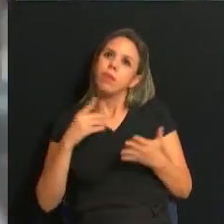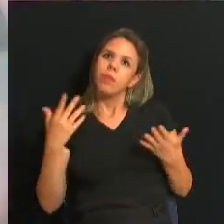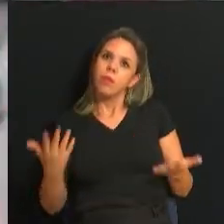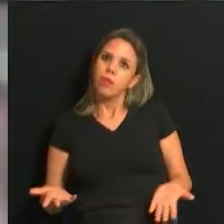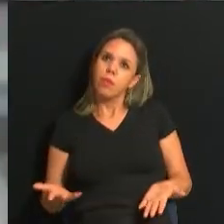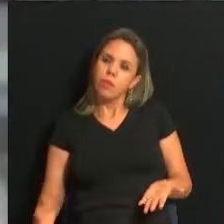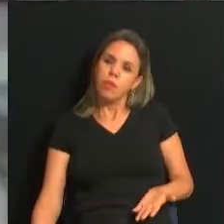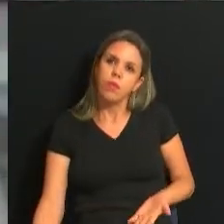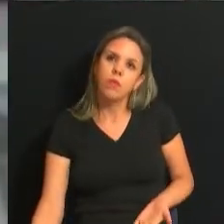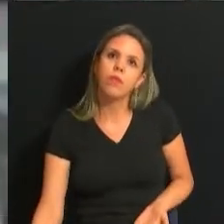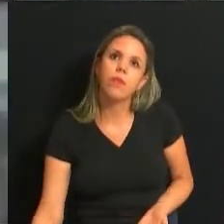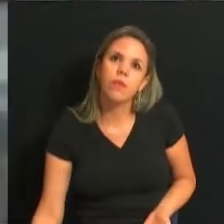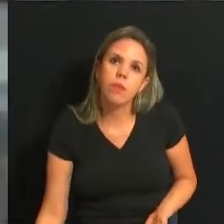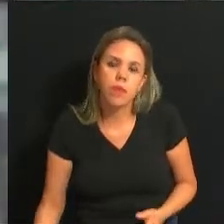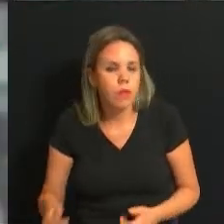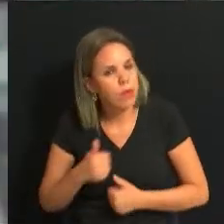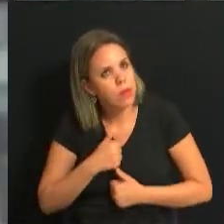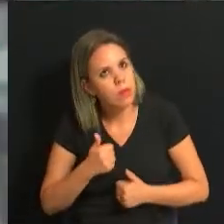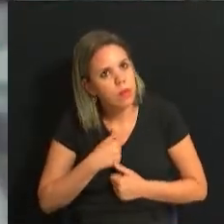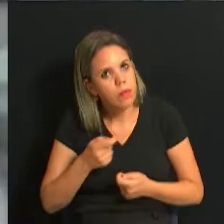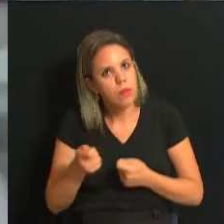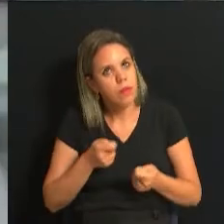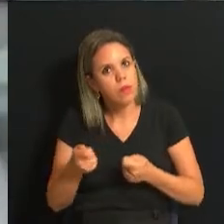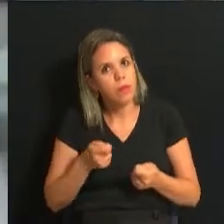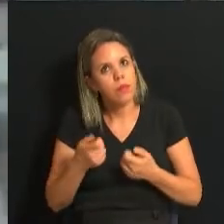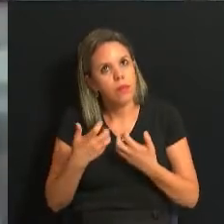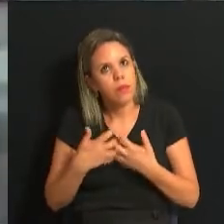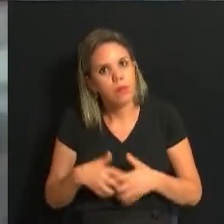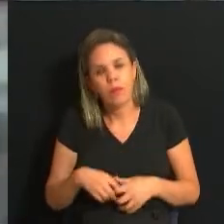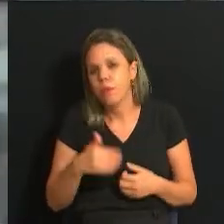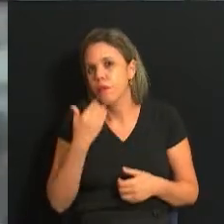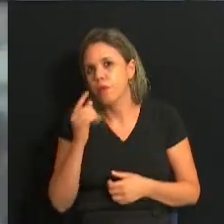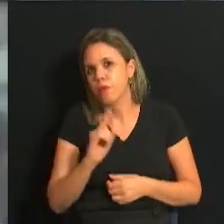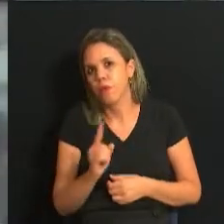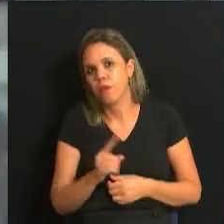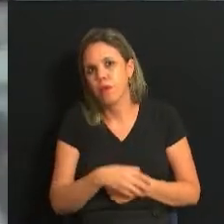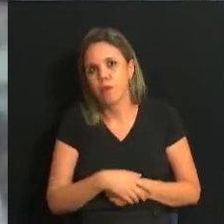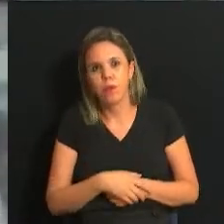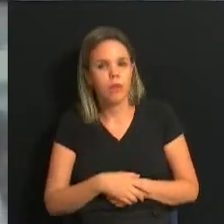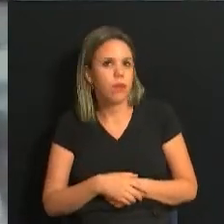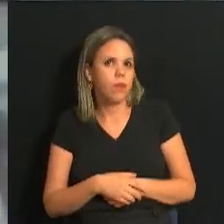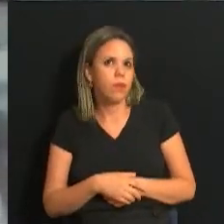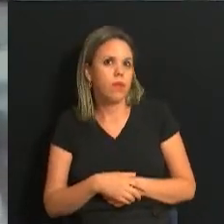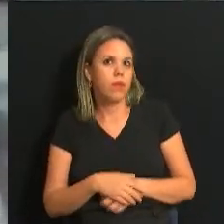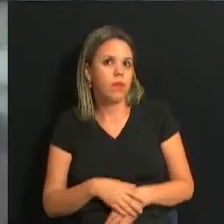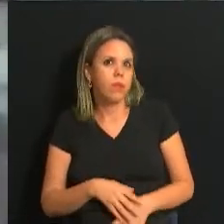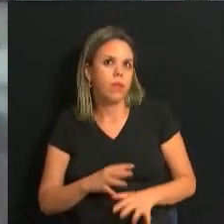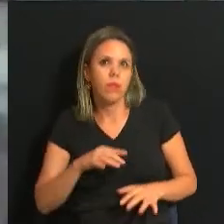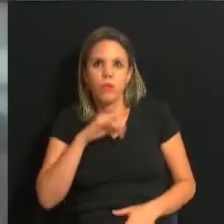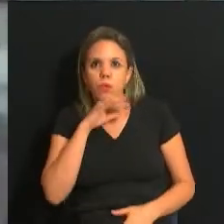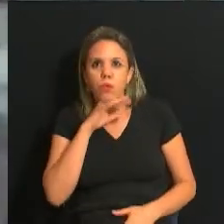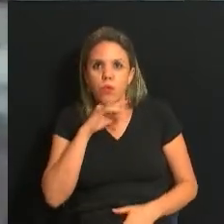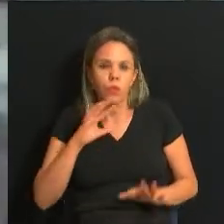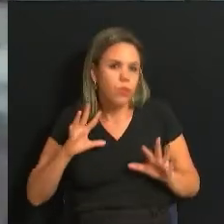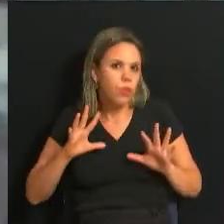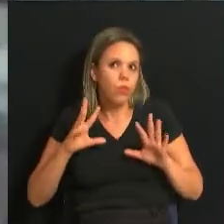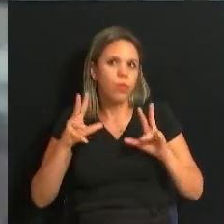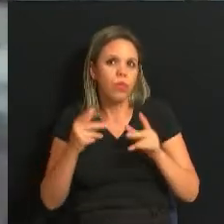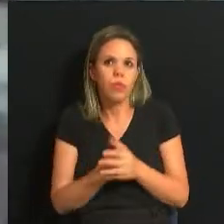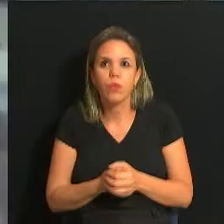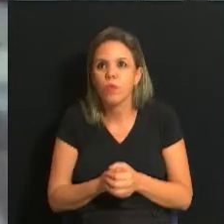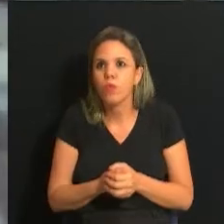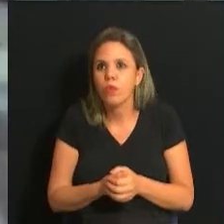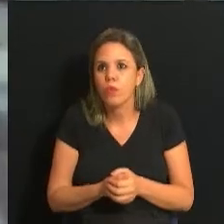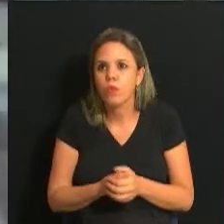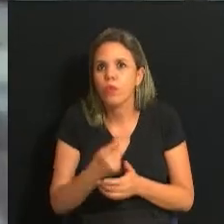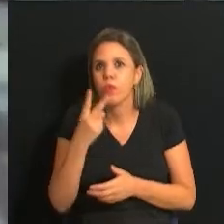uma autoestima mais equilibrada e mais funcional, isso não aconteceria. Então, é ruim para todo mundo, Gabriel, essa busca cega